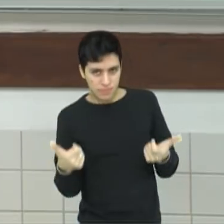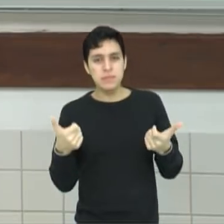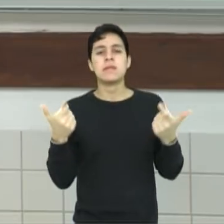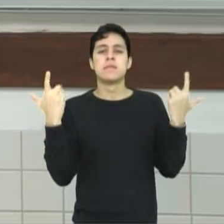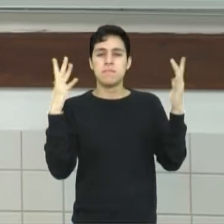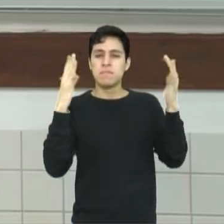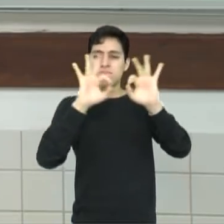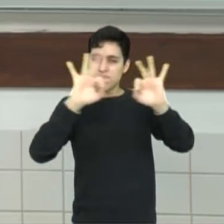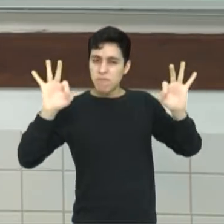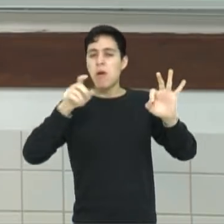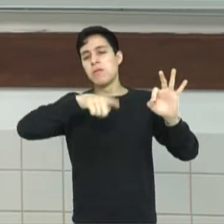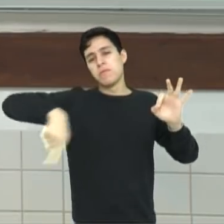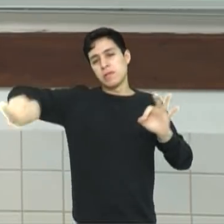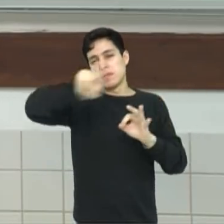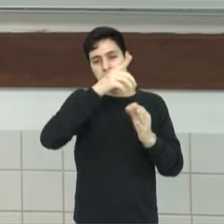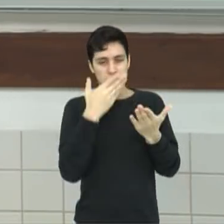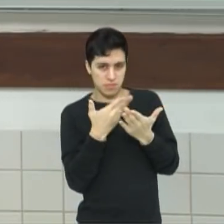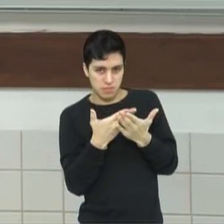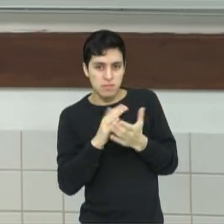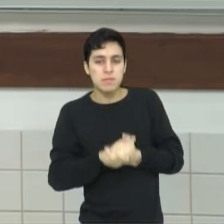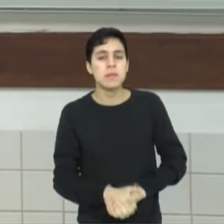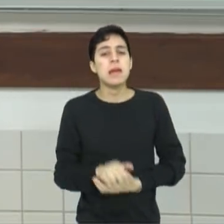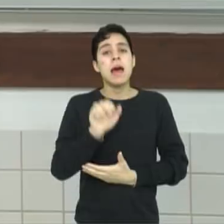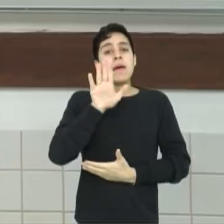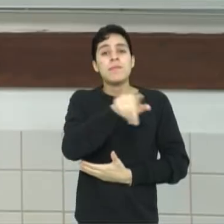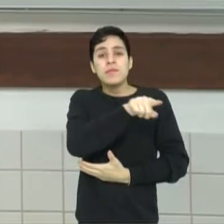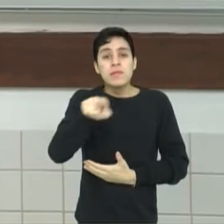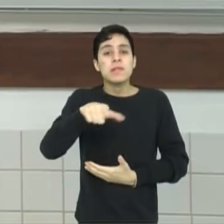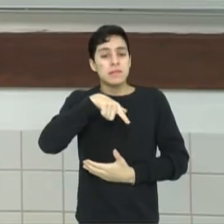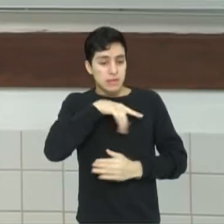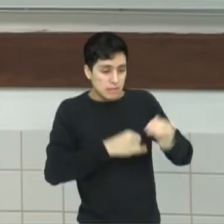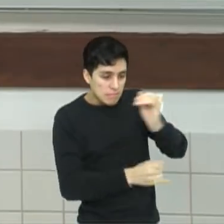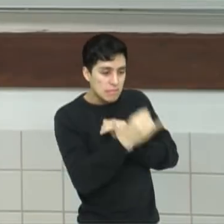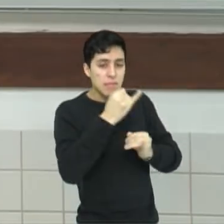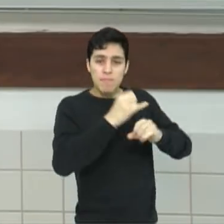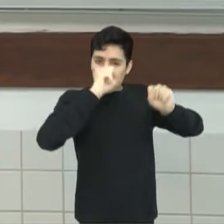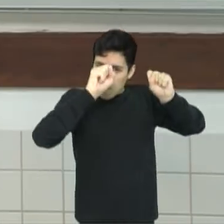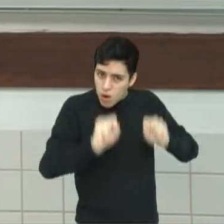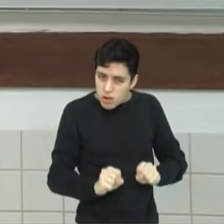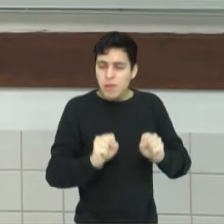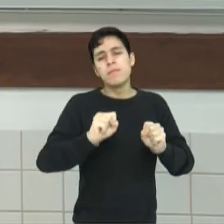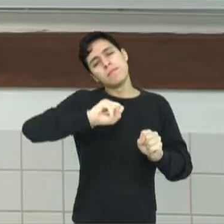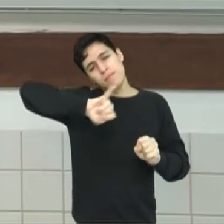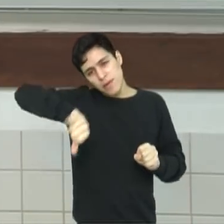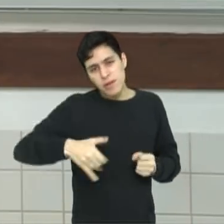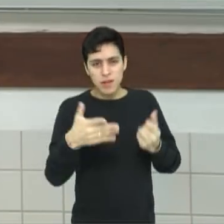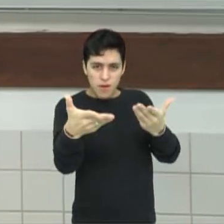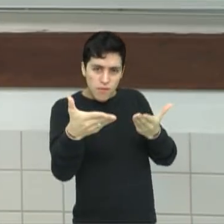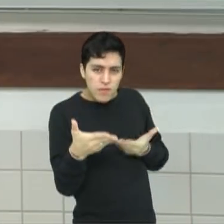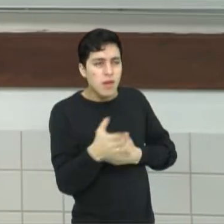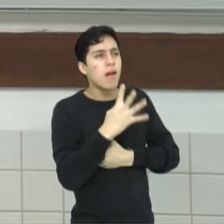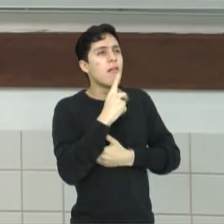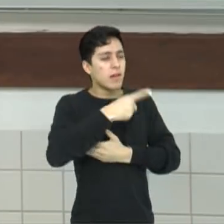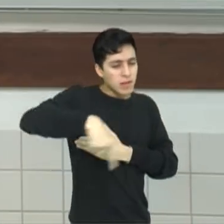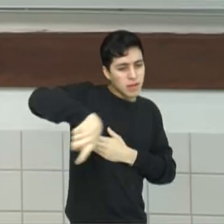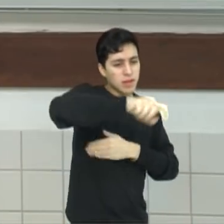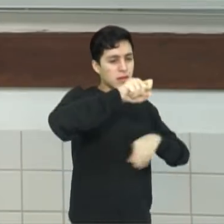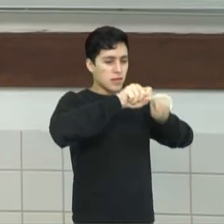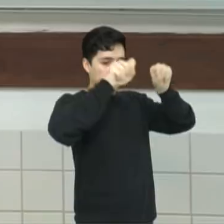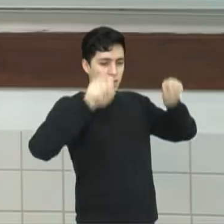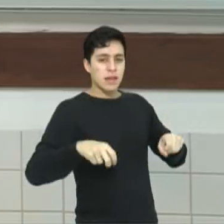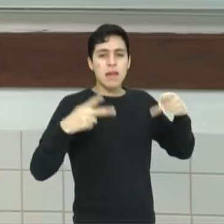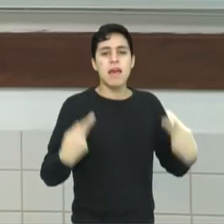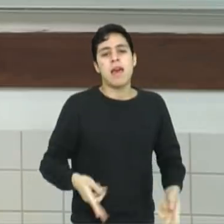está estudando. Mas quem pode, quem tem condições, quem tem acesso tecnológico, deixar um convite, venha conhecer o sistema do